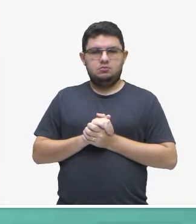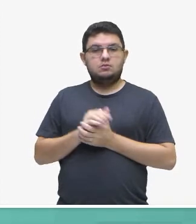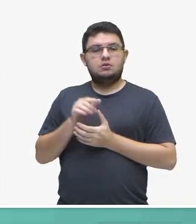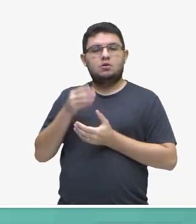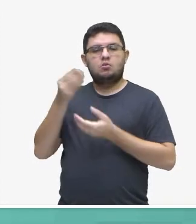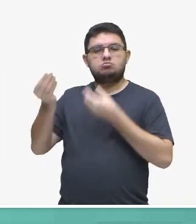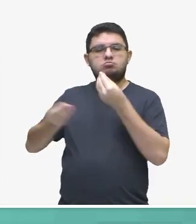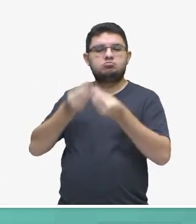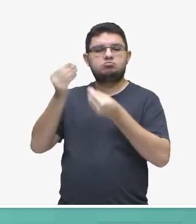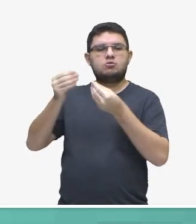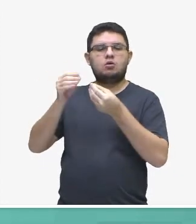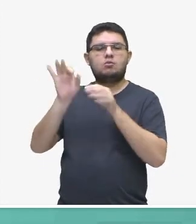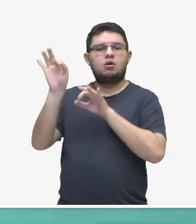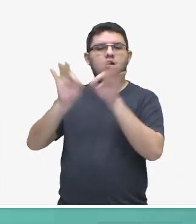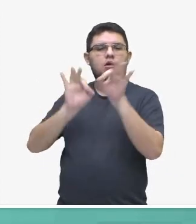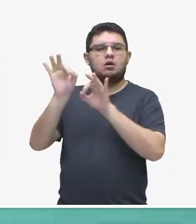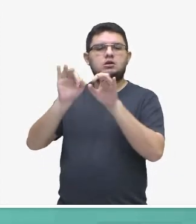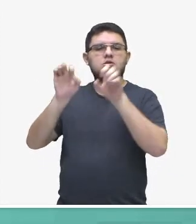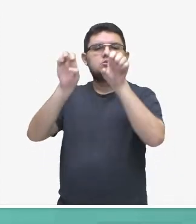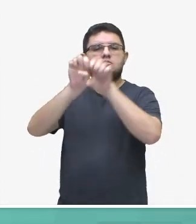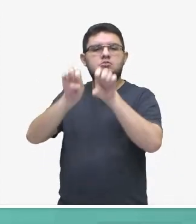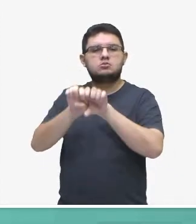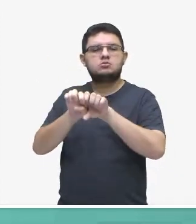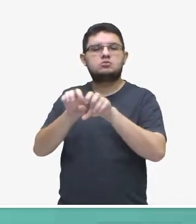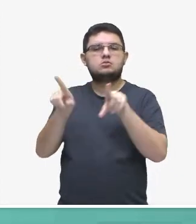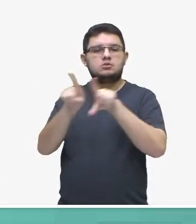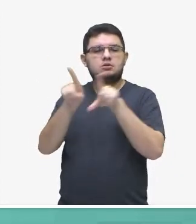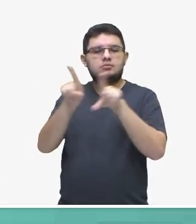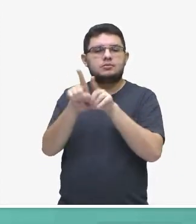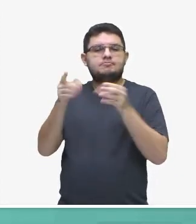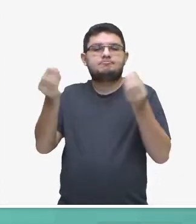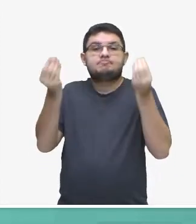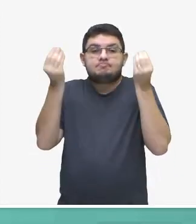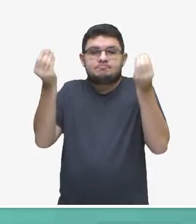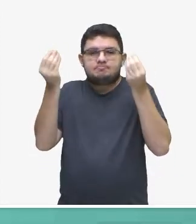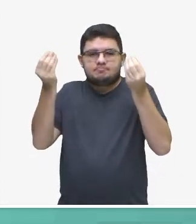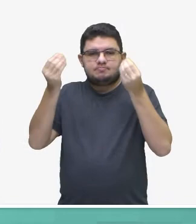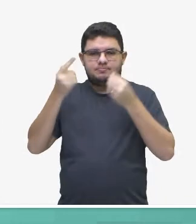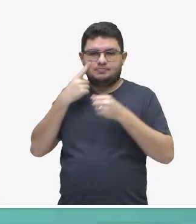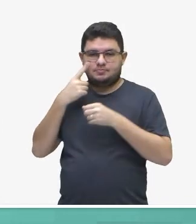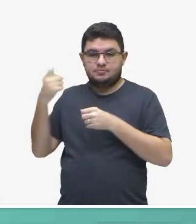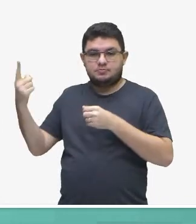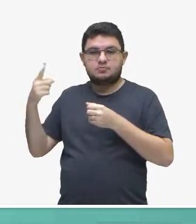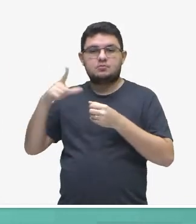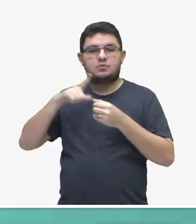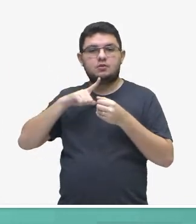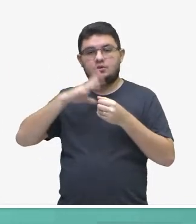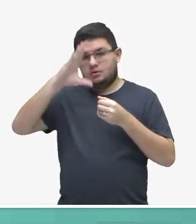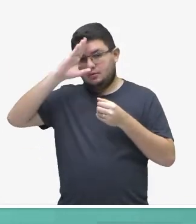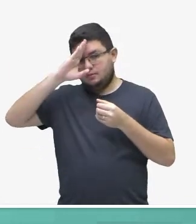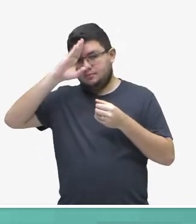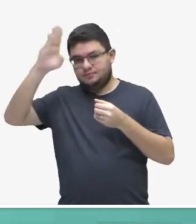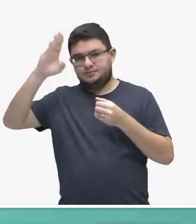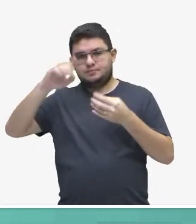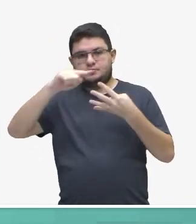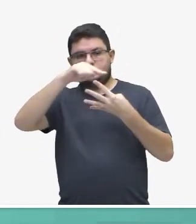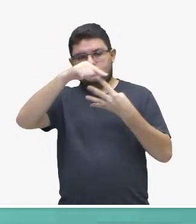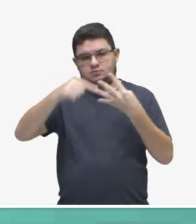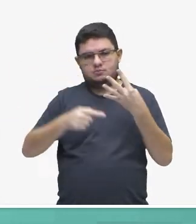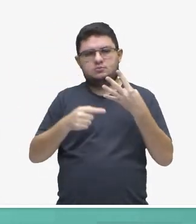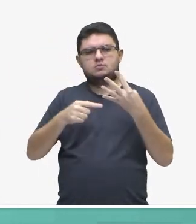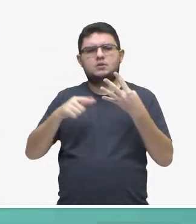Let's go! Bom, eu tenho 4 palavras que nós vamos focar. Vocês têm muito mais